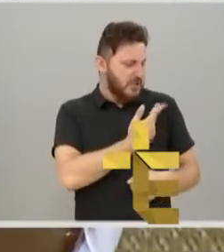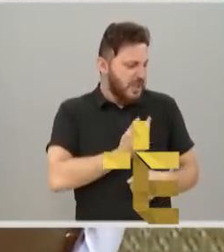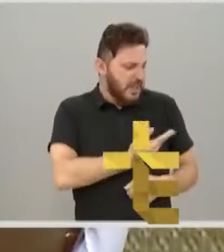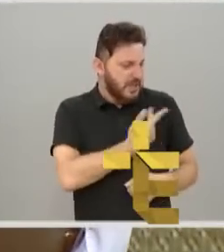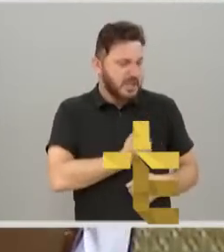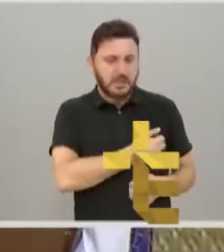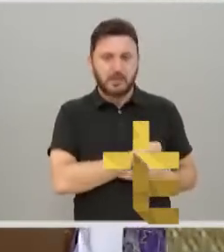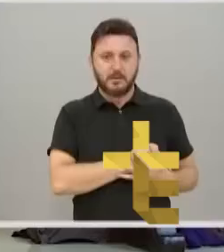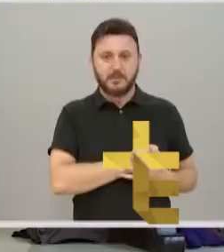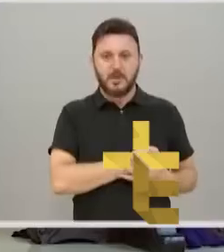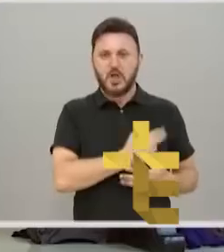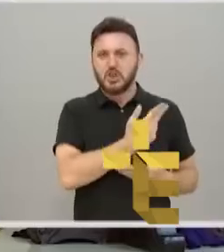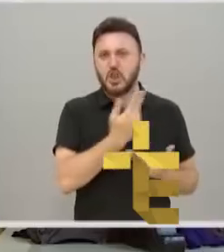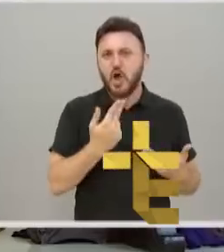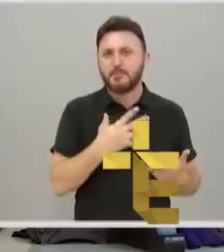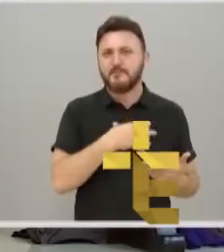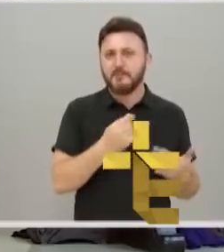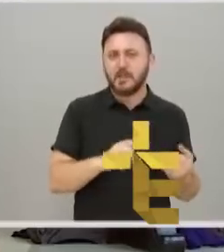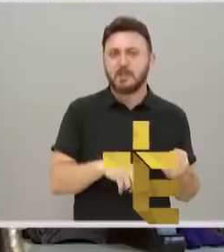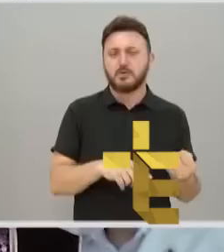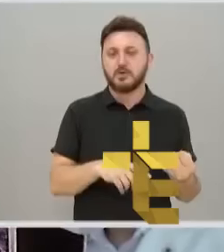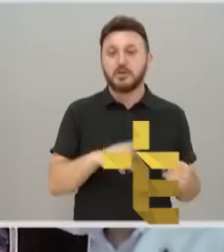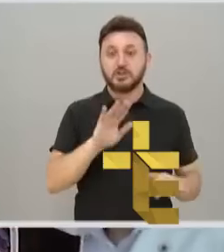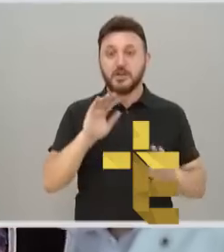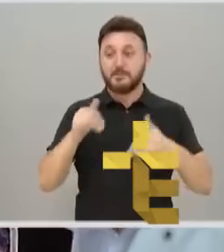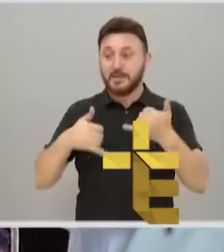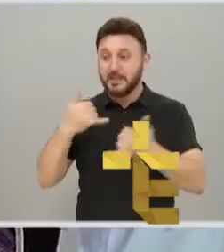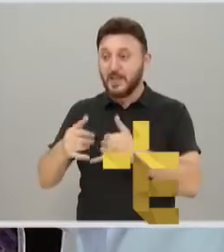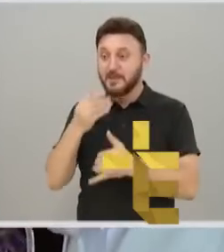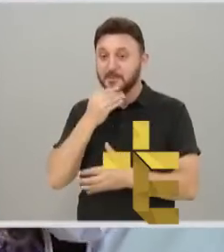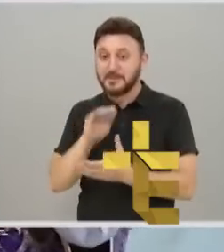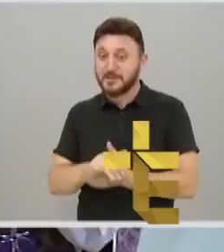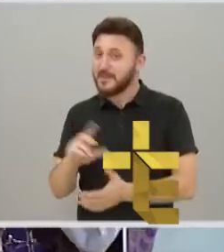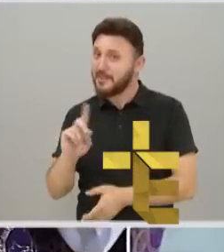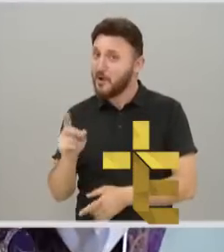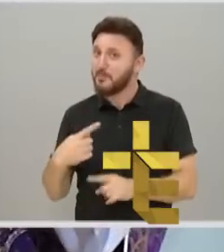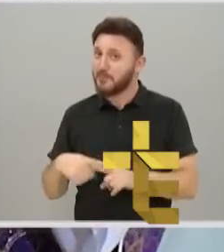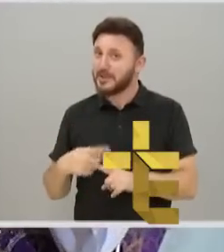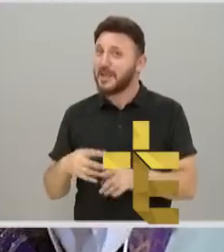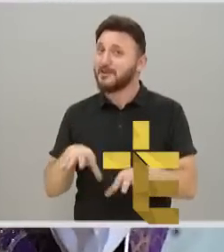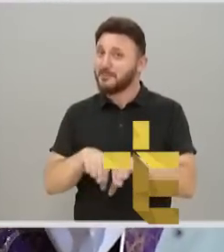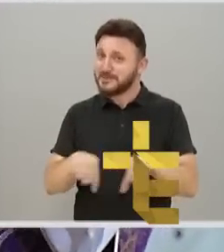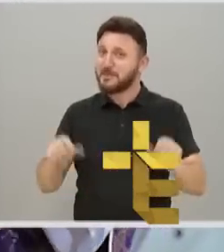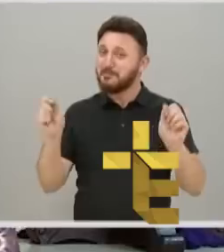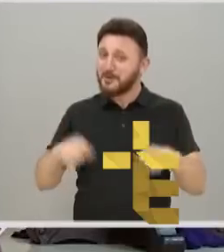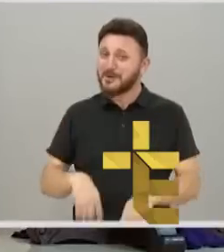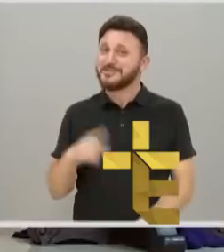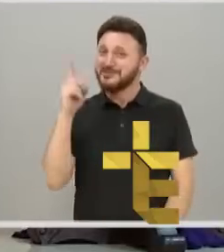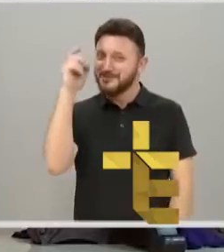Eu converso com o pessoal que está nome de filho, eu já brinquei de esposa, de marido, não põe não, porque ultimamente está difícil,